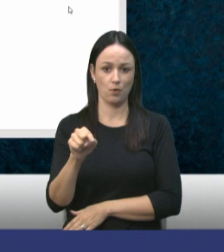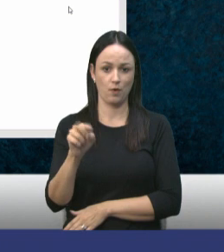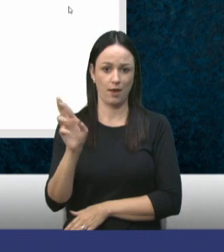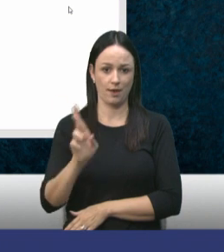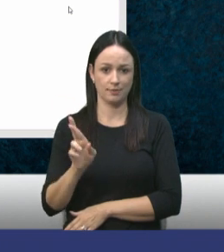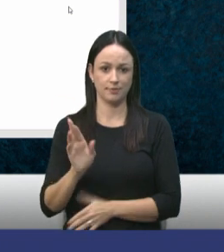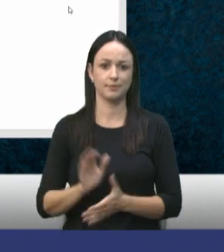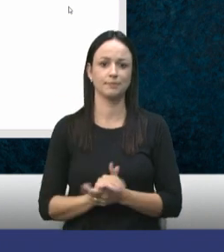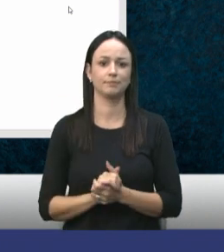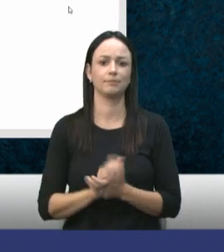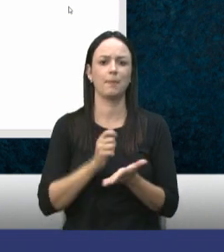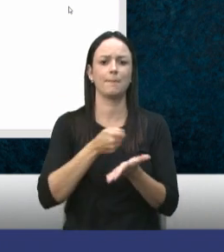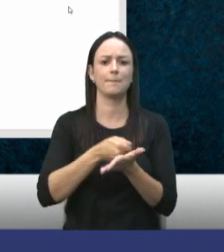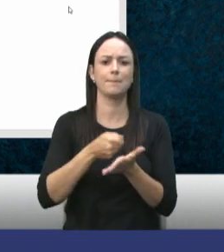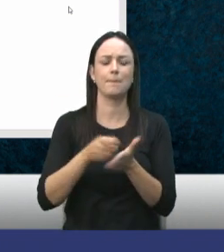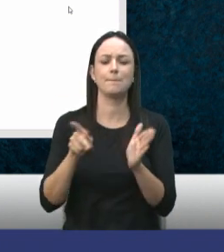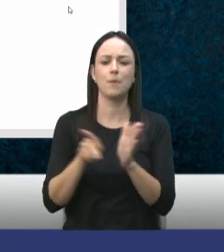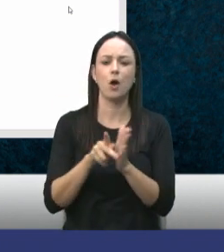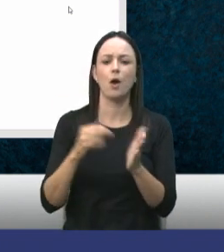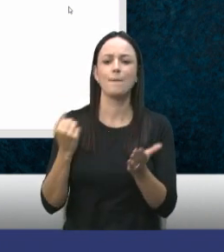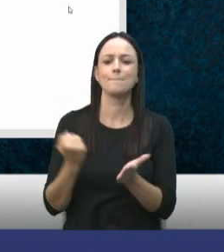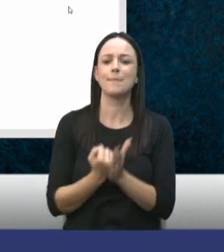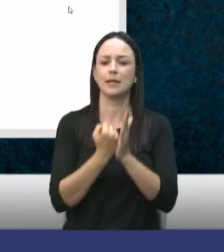R$7.821.000. Receita patrimonial,